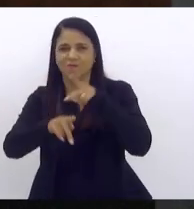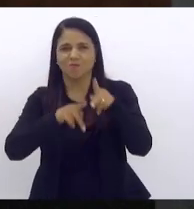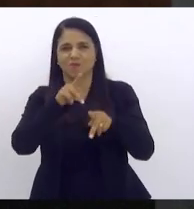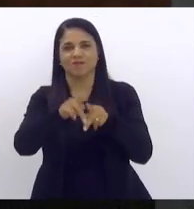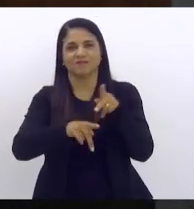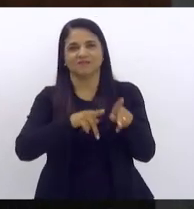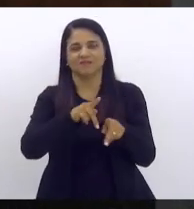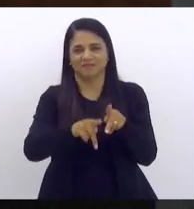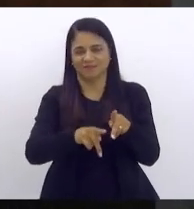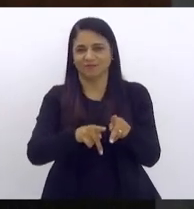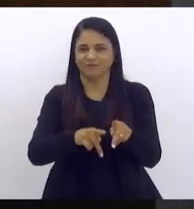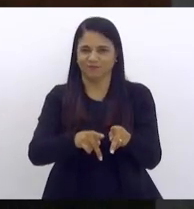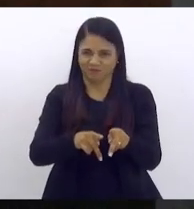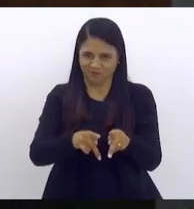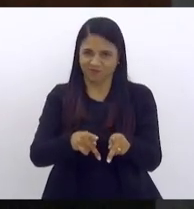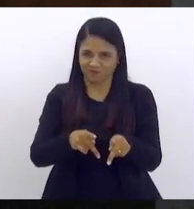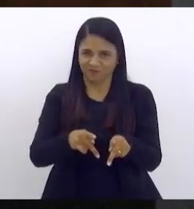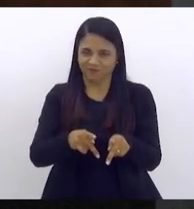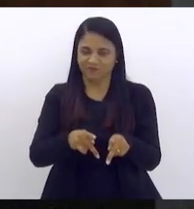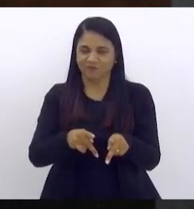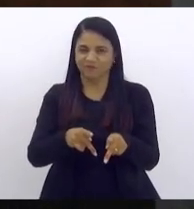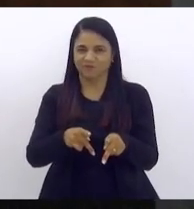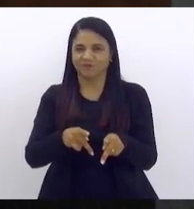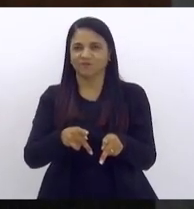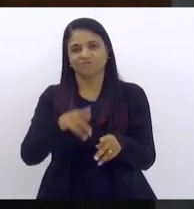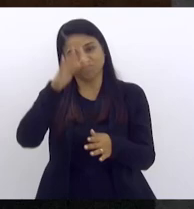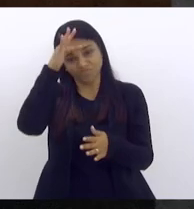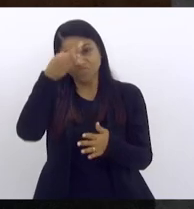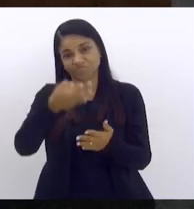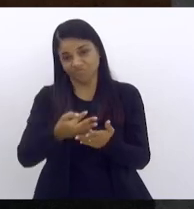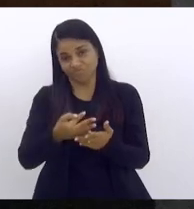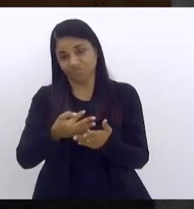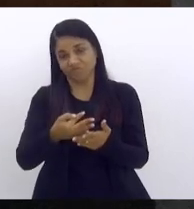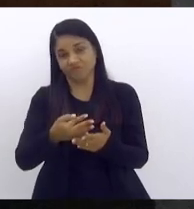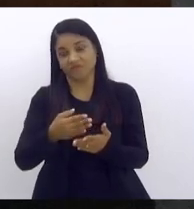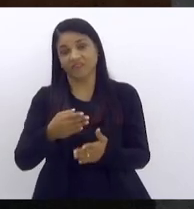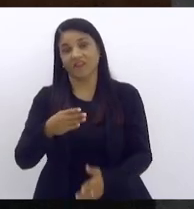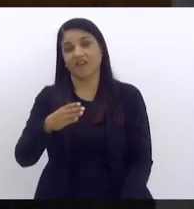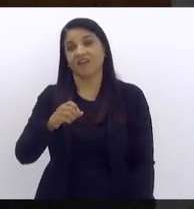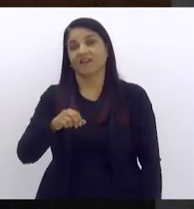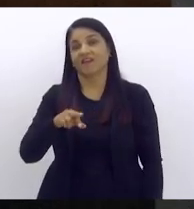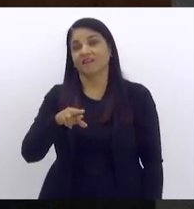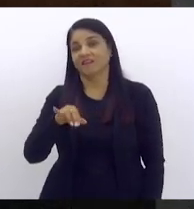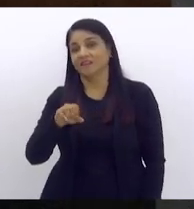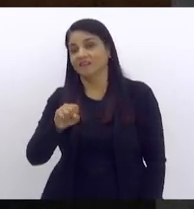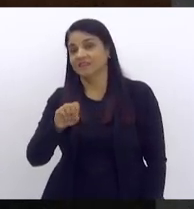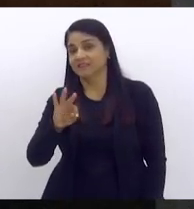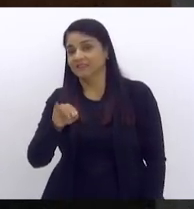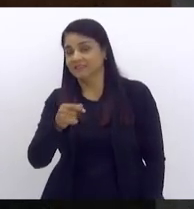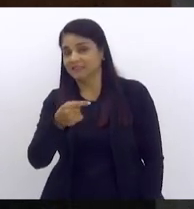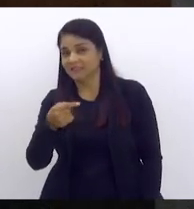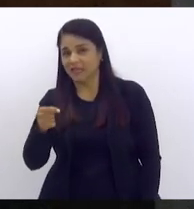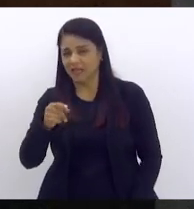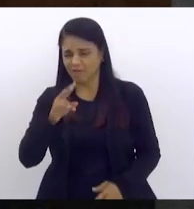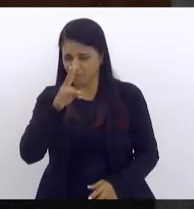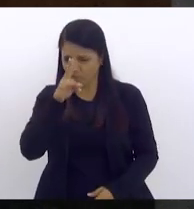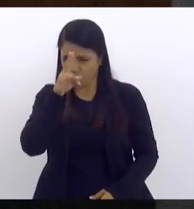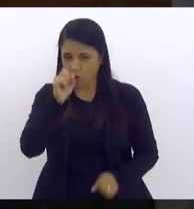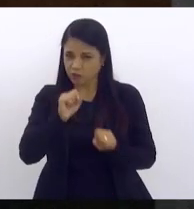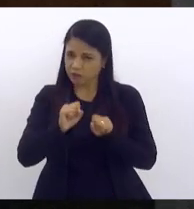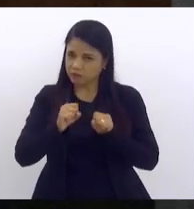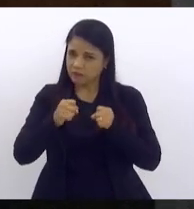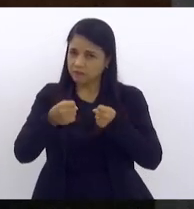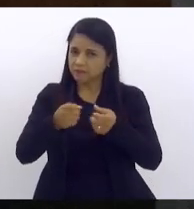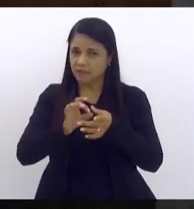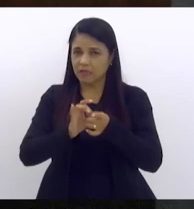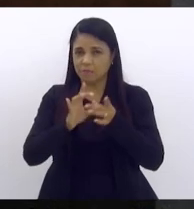nenhuma, tem a sua fé cristã, né, bem forte, defende a liberdade da